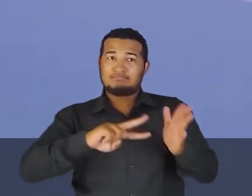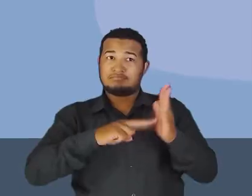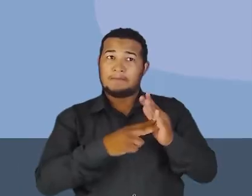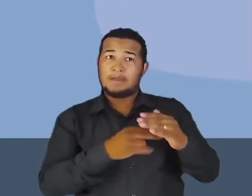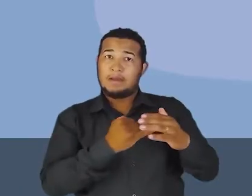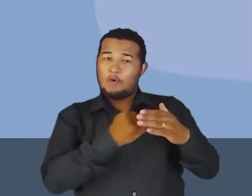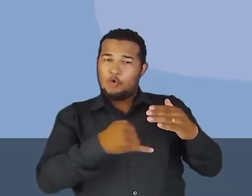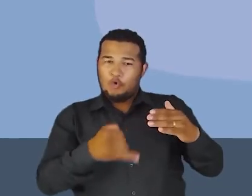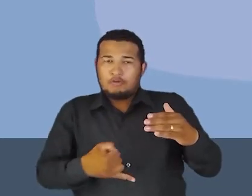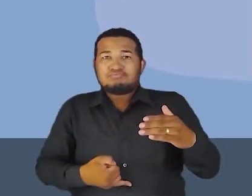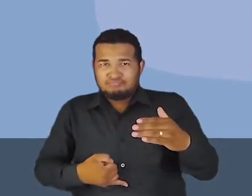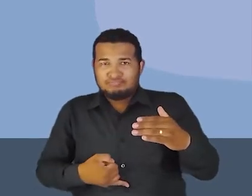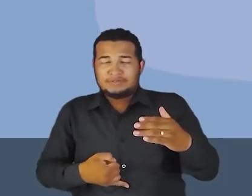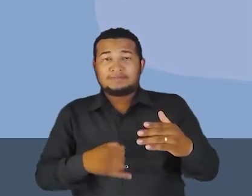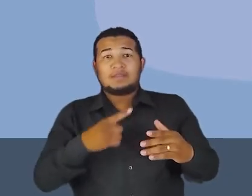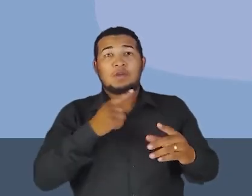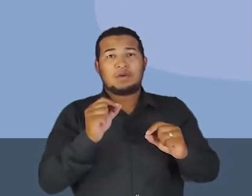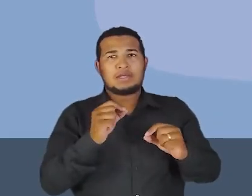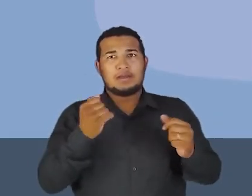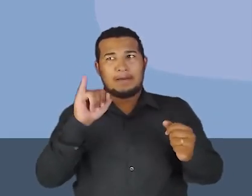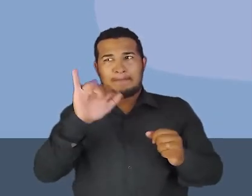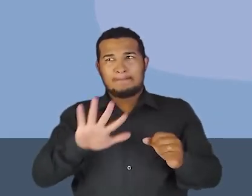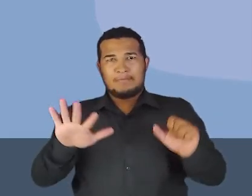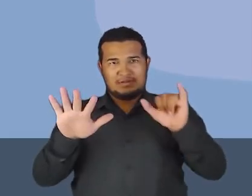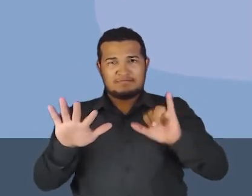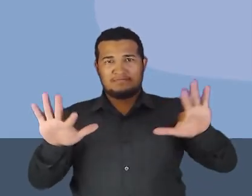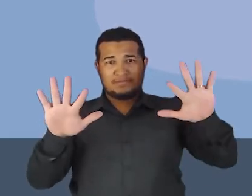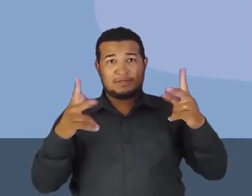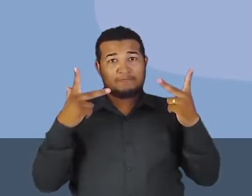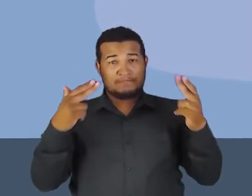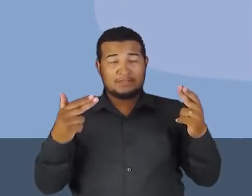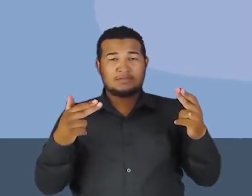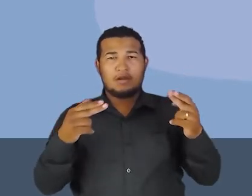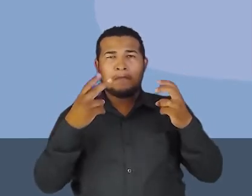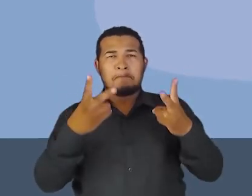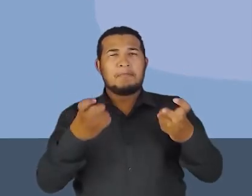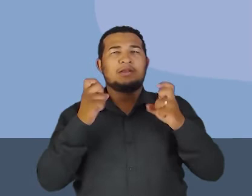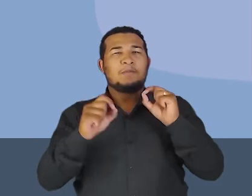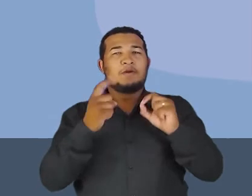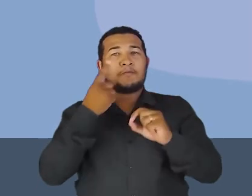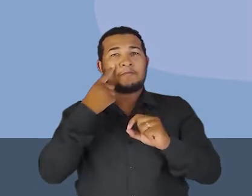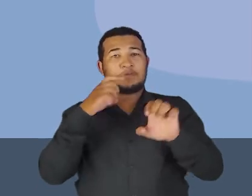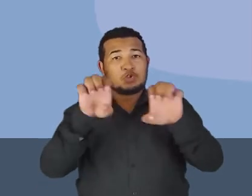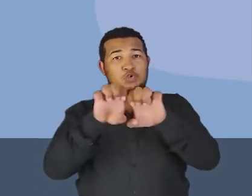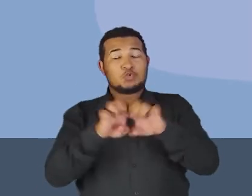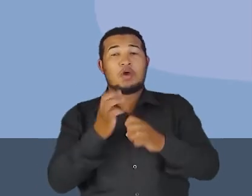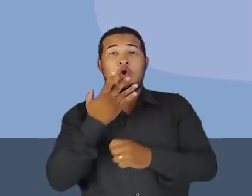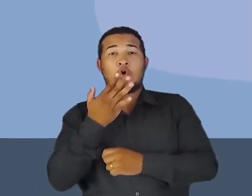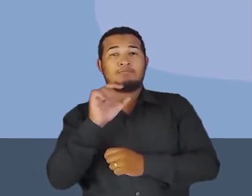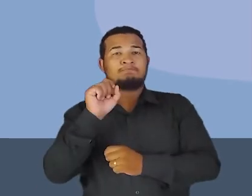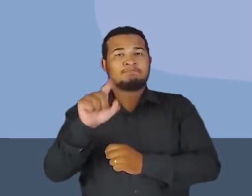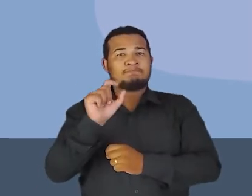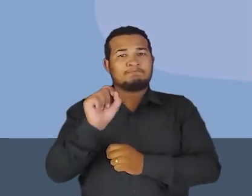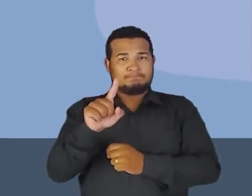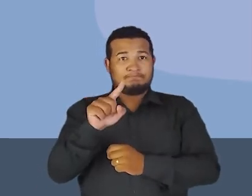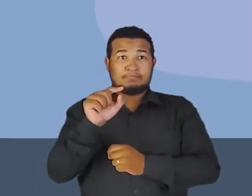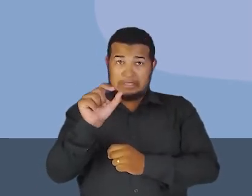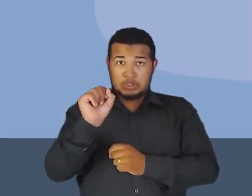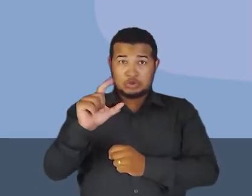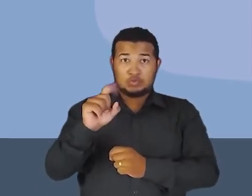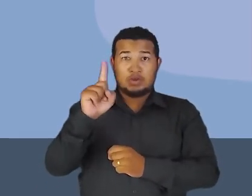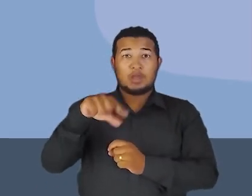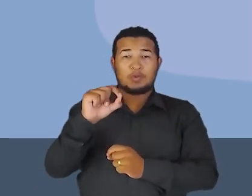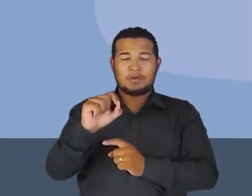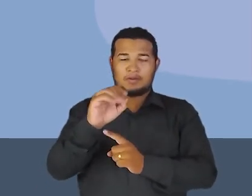na imagem aí, nós temos a mesma imagem que eu mostrei anteriormente, onde você pode perceber essa estrutura em azul. Essa estrutura em azul é